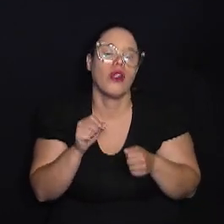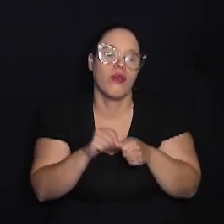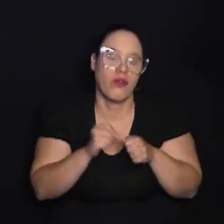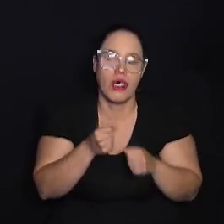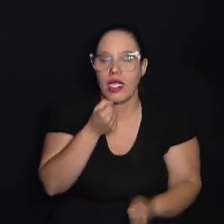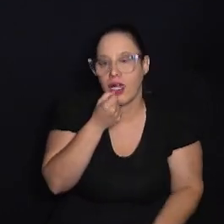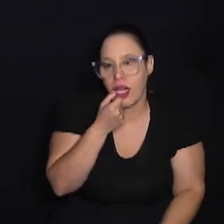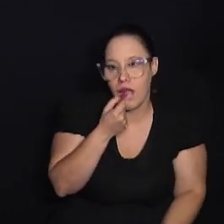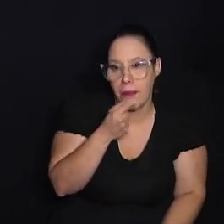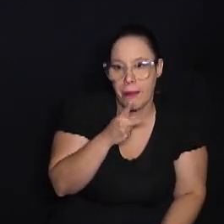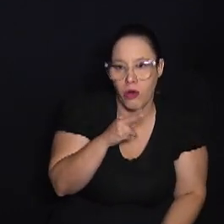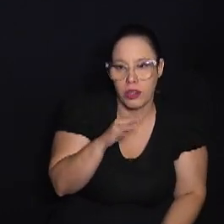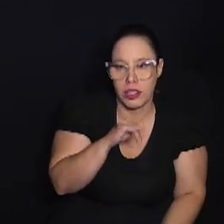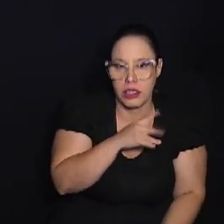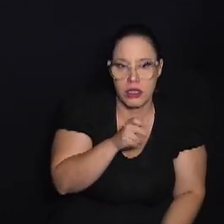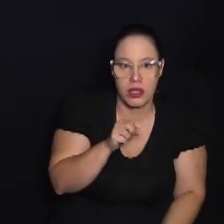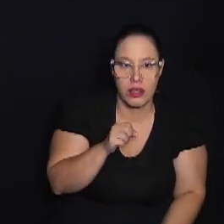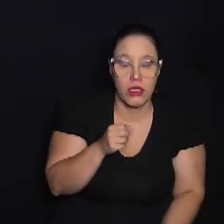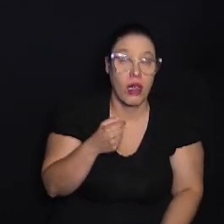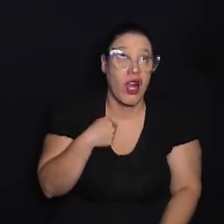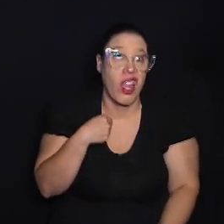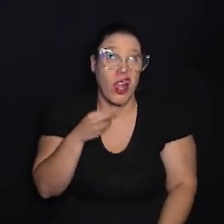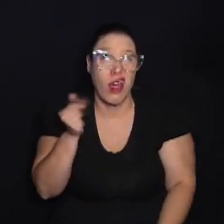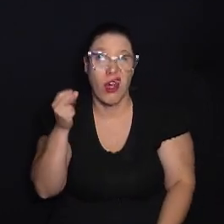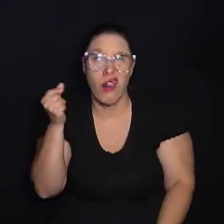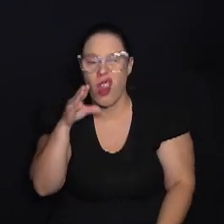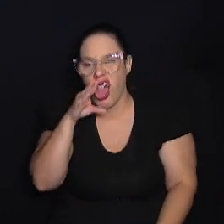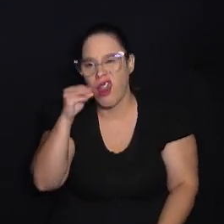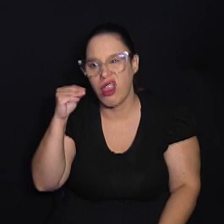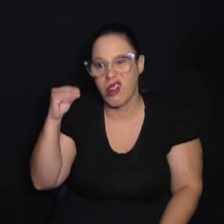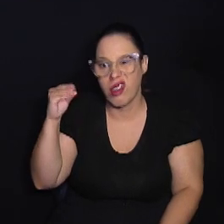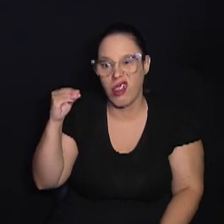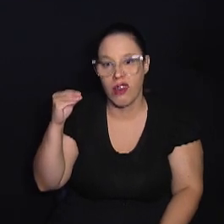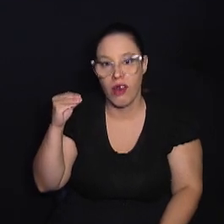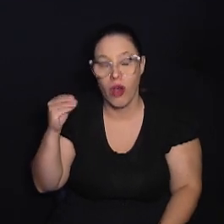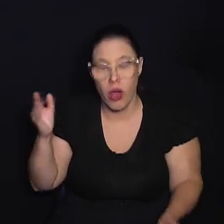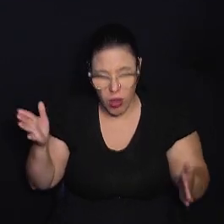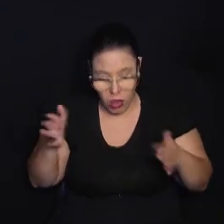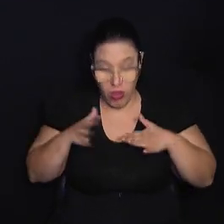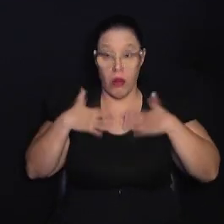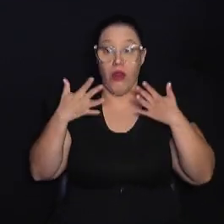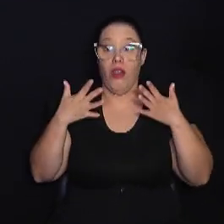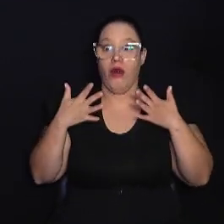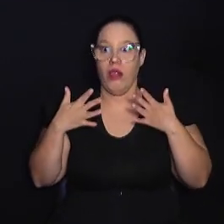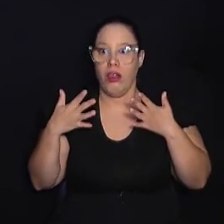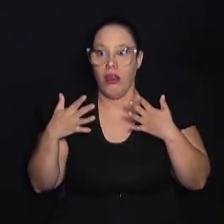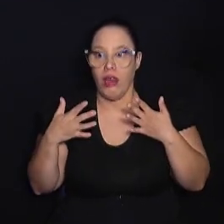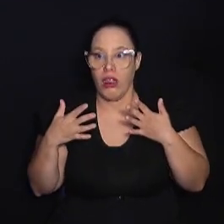assim, na época, eu me lembro que eu era adolescente, né? Então a gente levou um baita susto porque